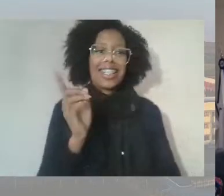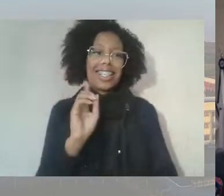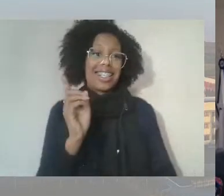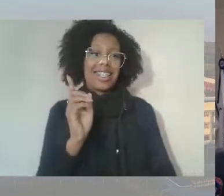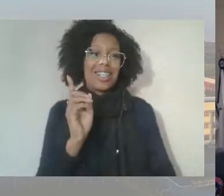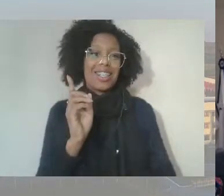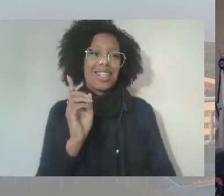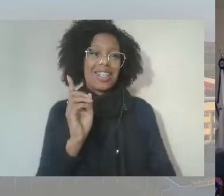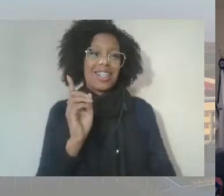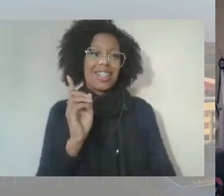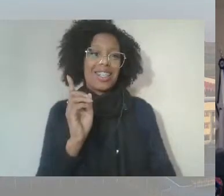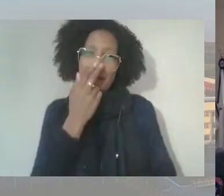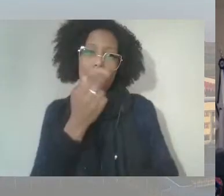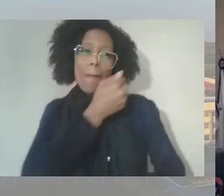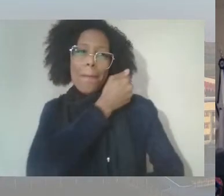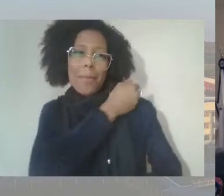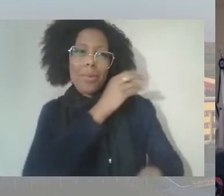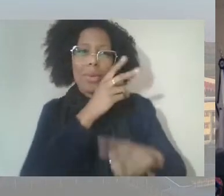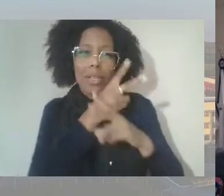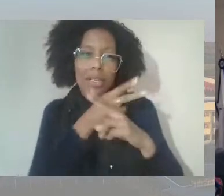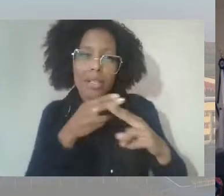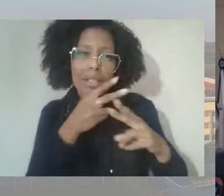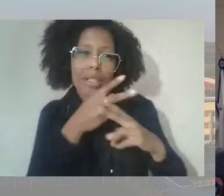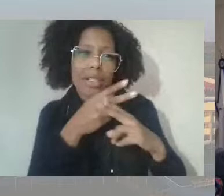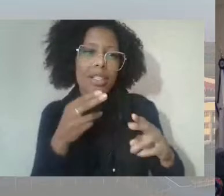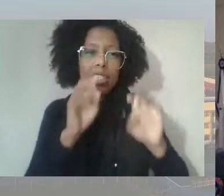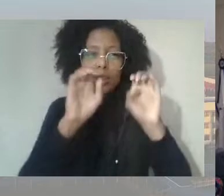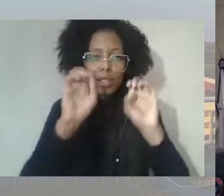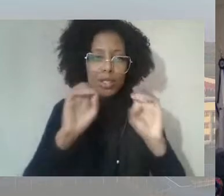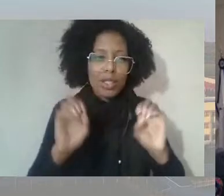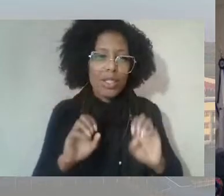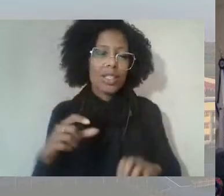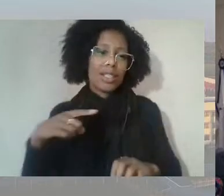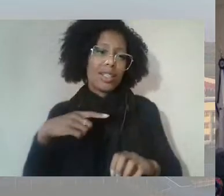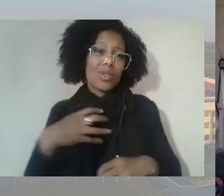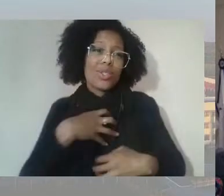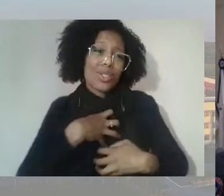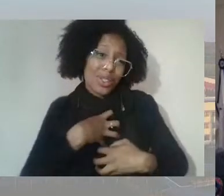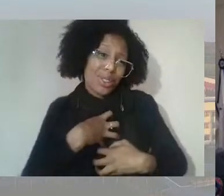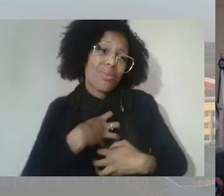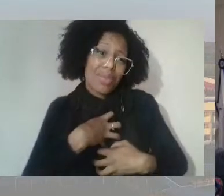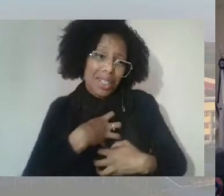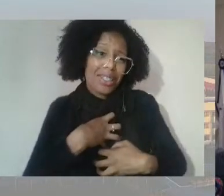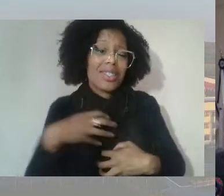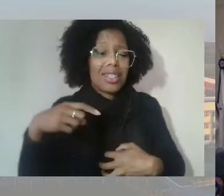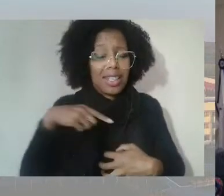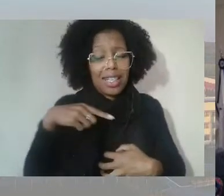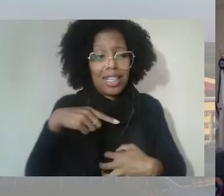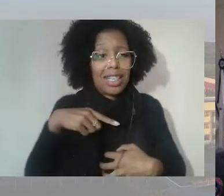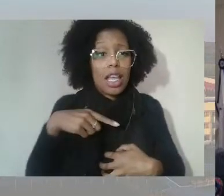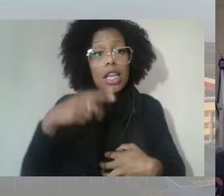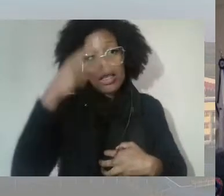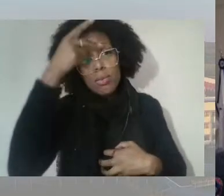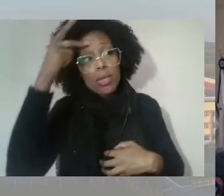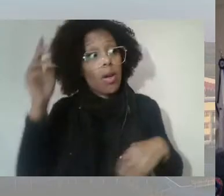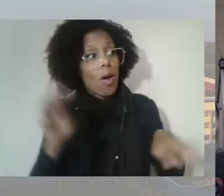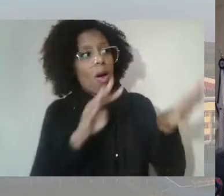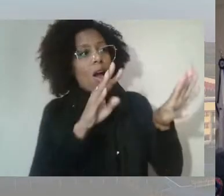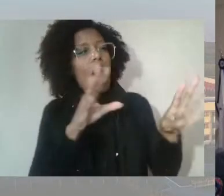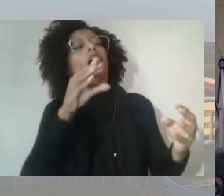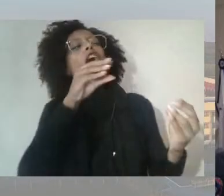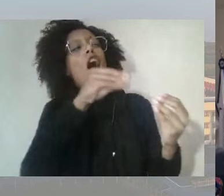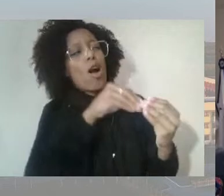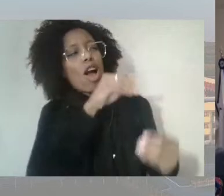E eu vou acusar a pessoa sobre isso, não. Mas é um sentimento, né, que a gente carrega. Eu jamais vou ter